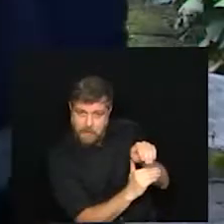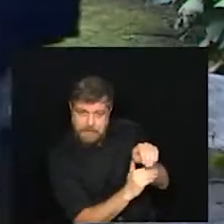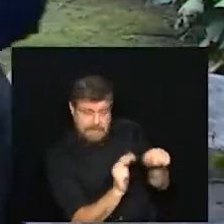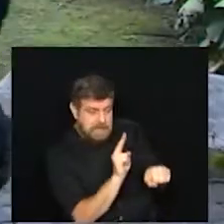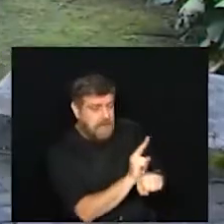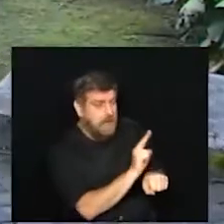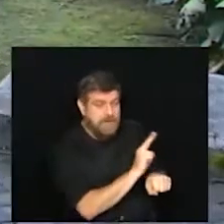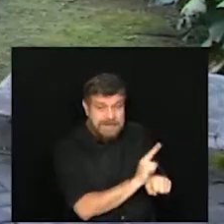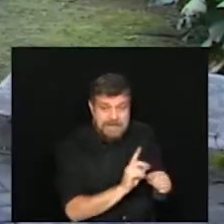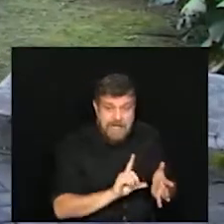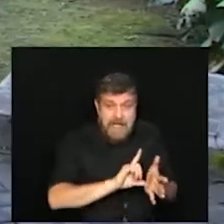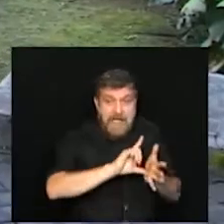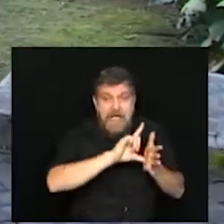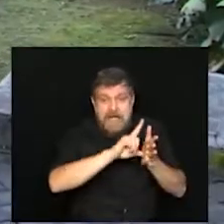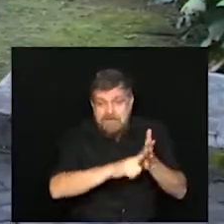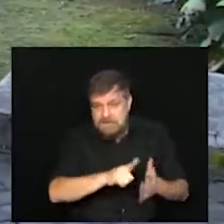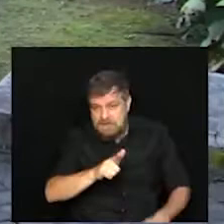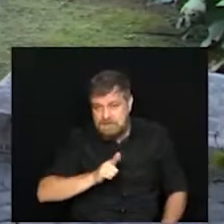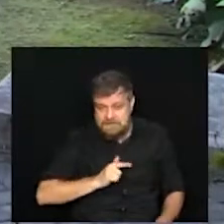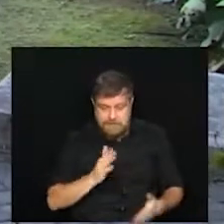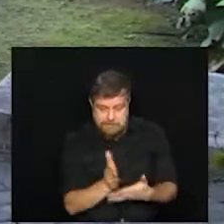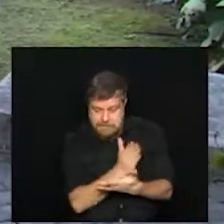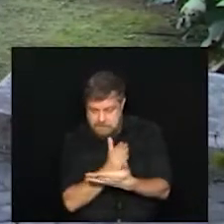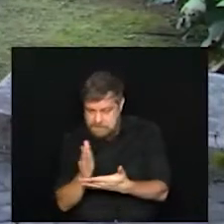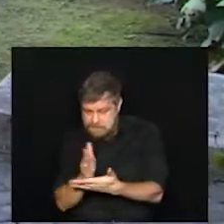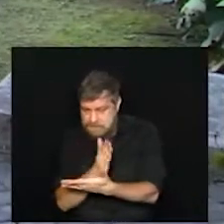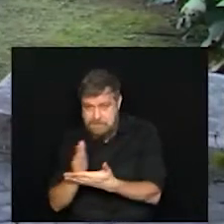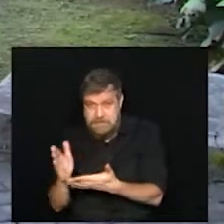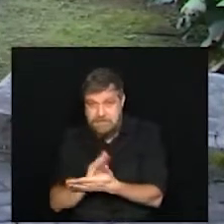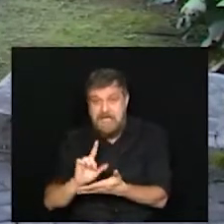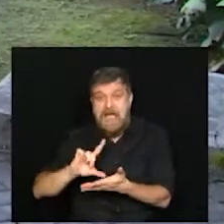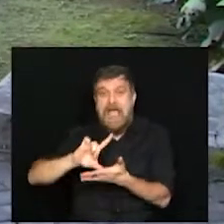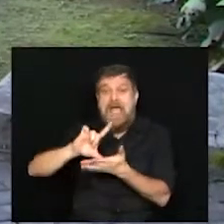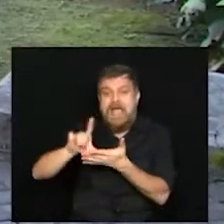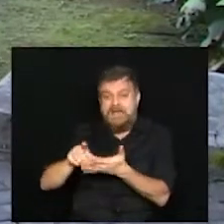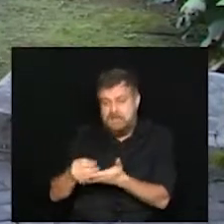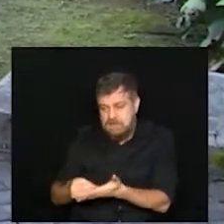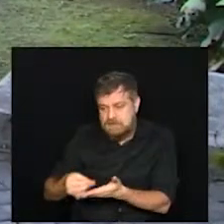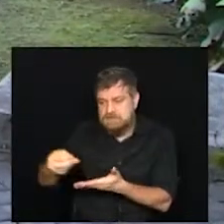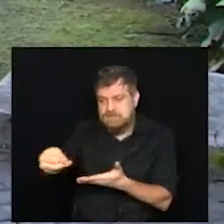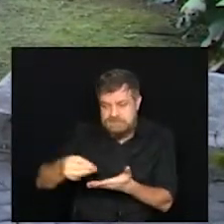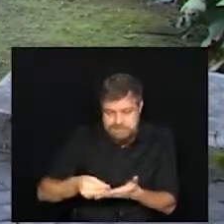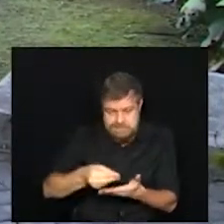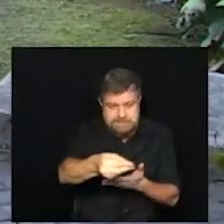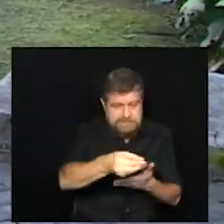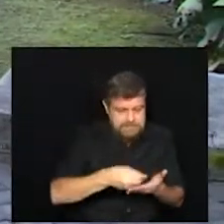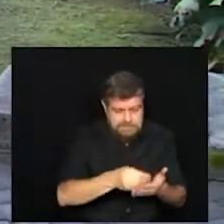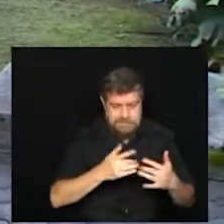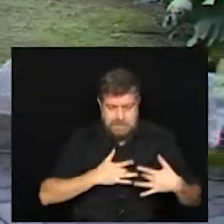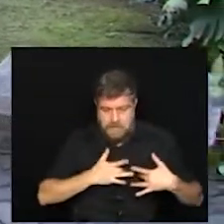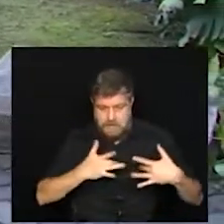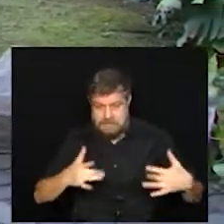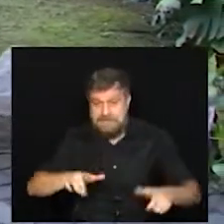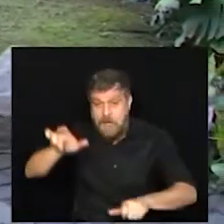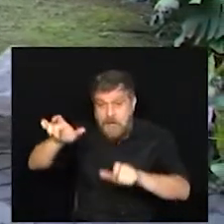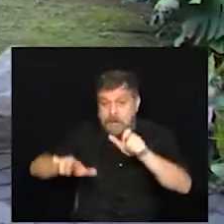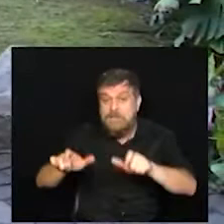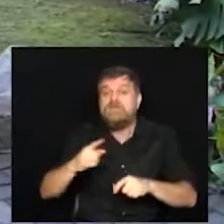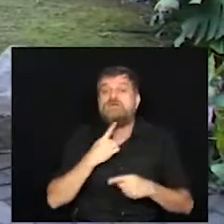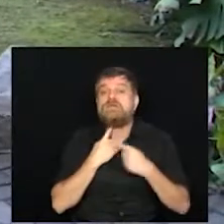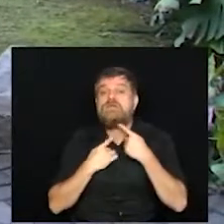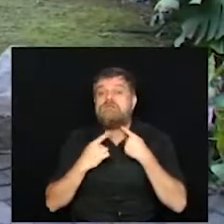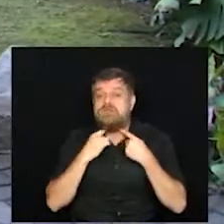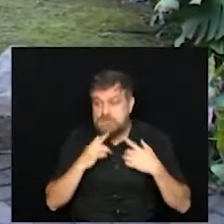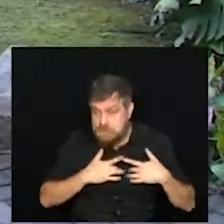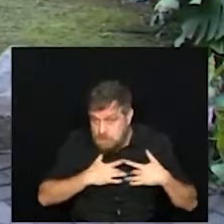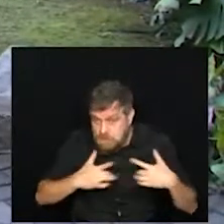preventiva, depois passam por uma triagem para serem encaminhadas às doações. E você que quer fazer a sua doação pode